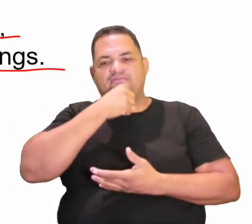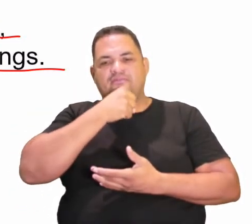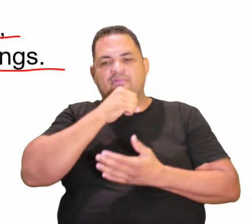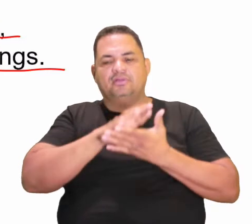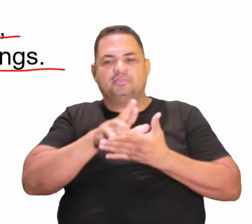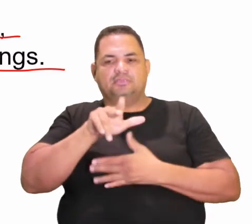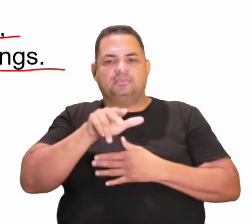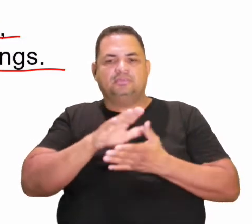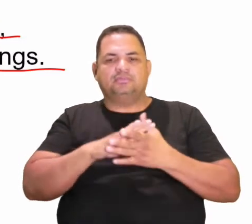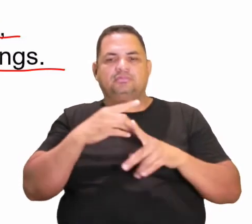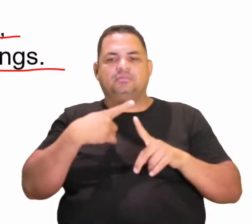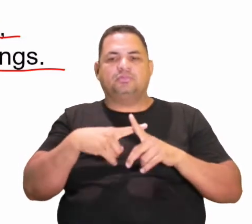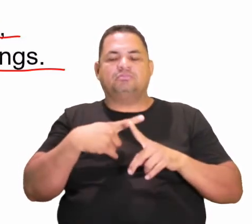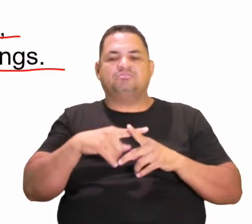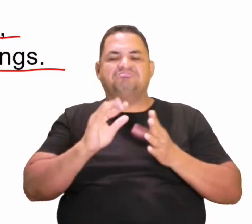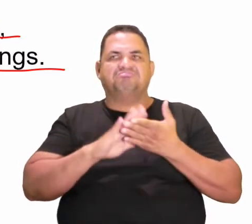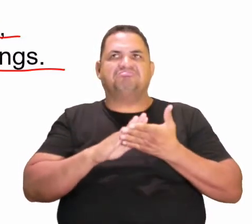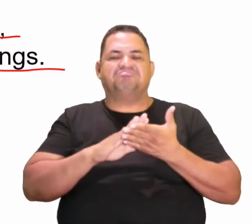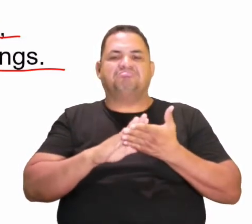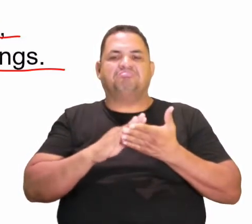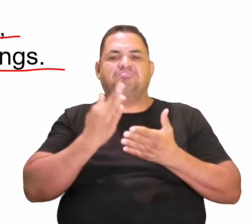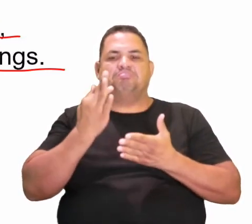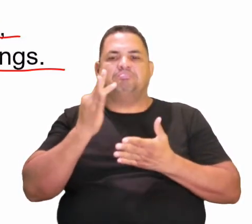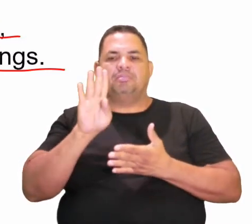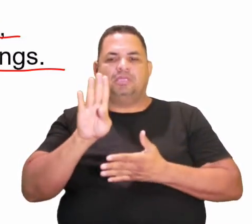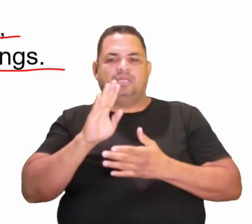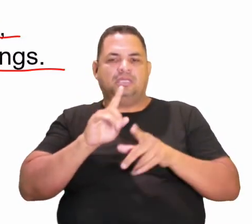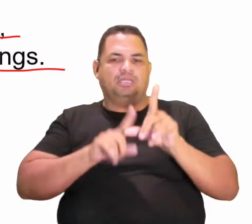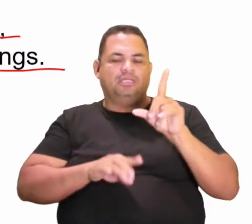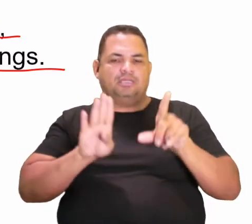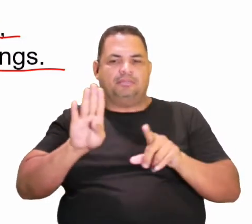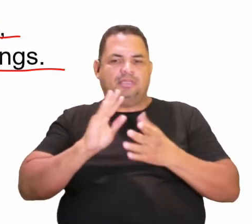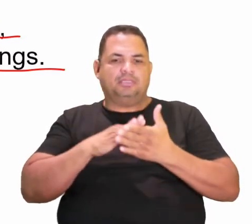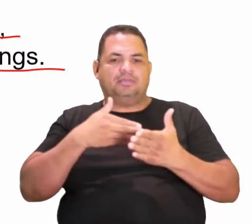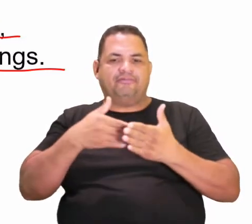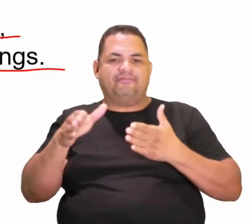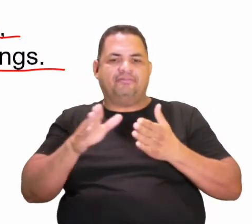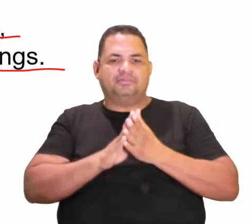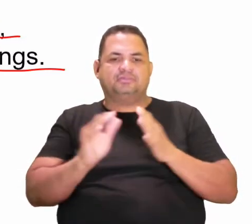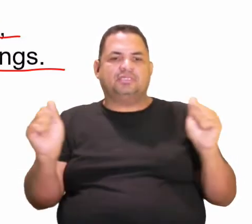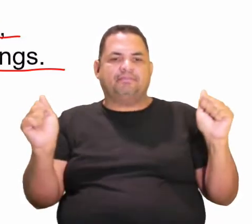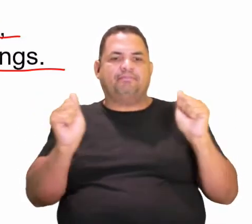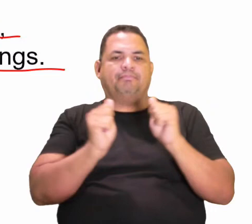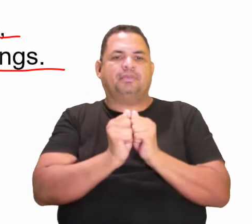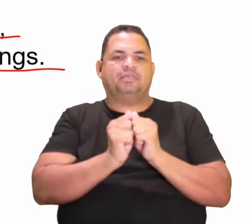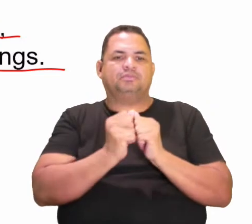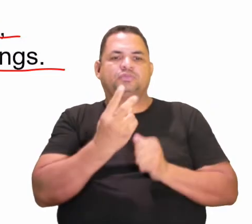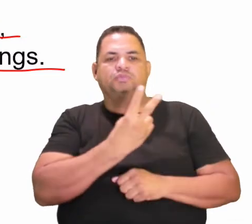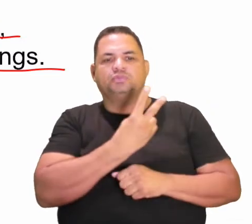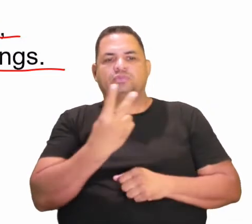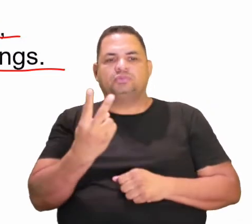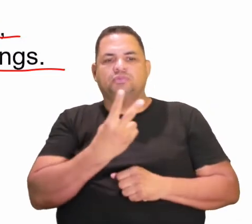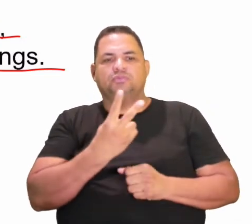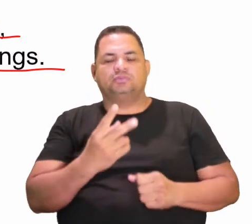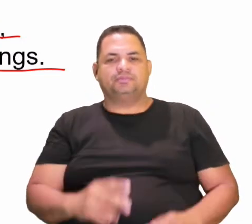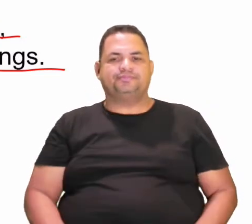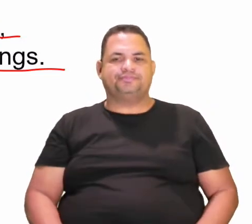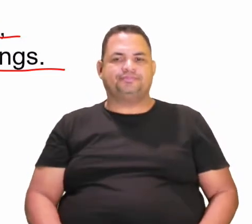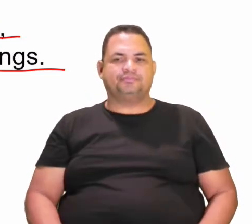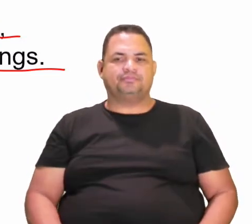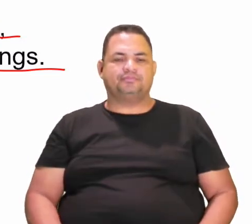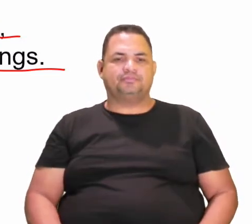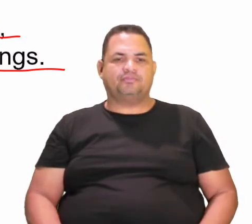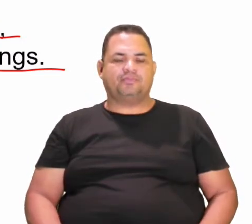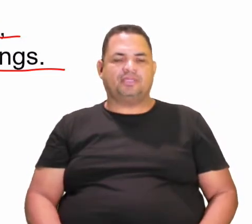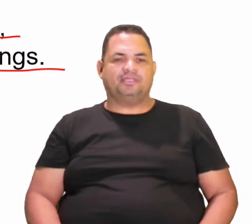B não faz sentido porque, olha só, ele está bem close, ele está bem perto de todo mundo. Está extremamente perto. Vamos